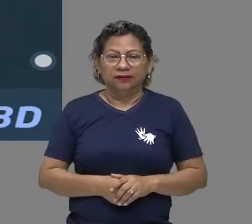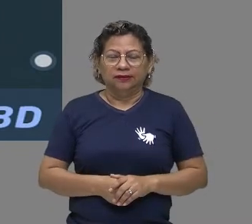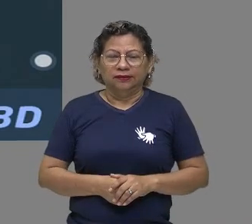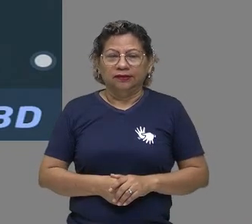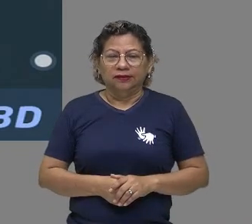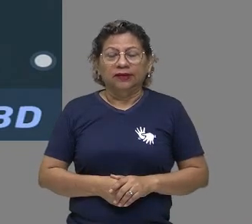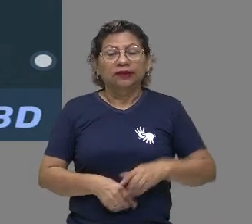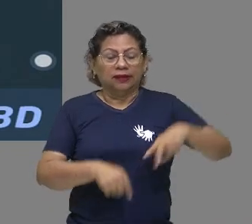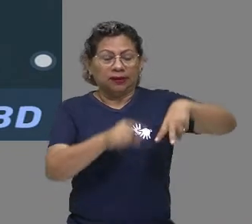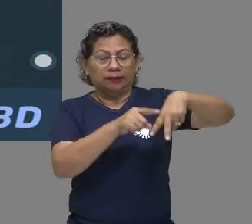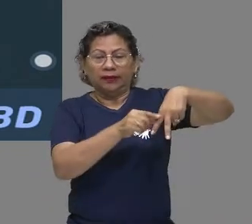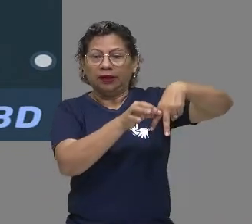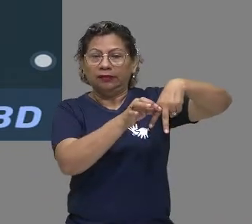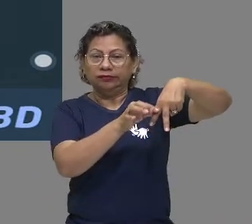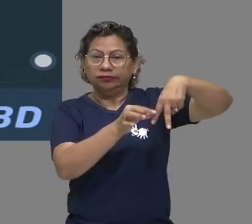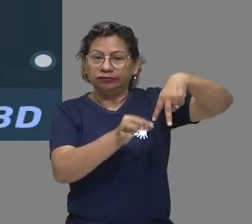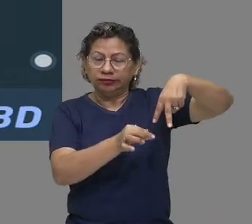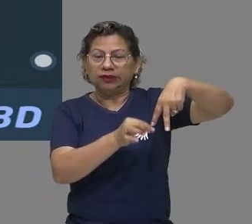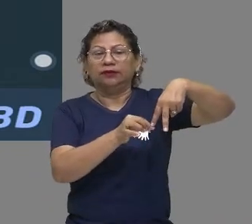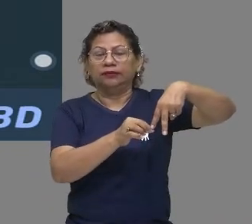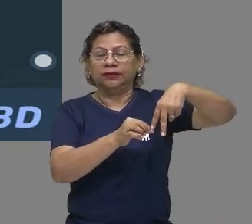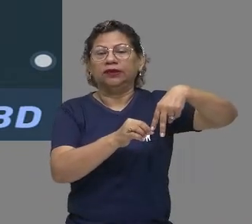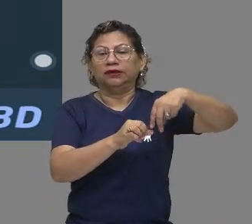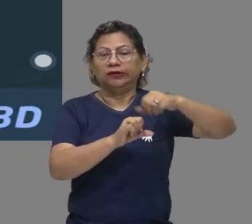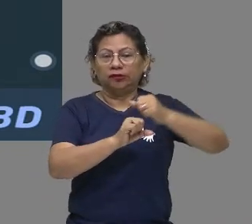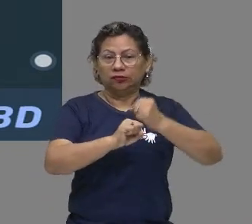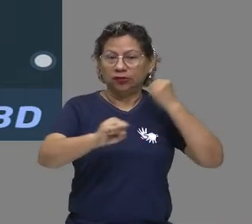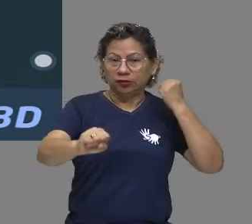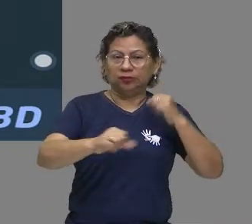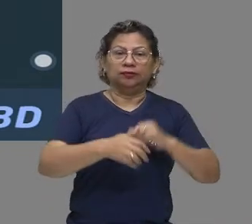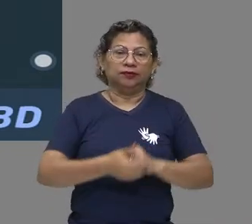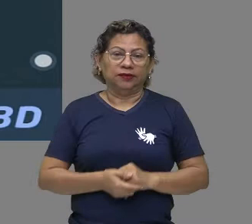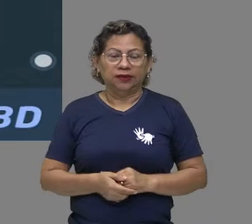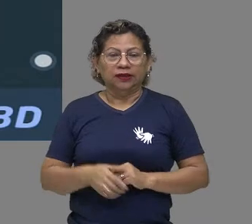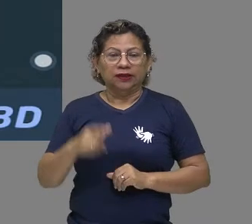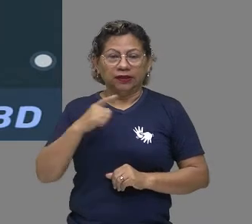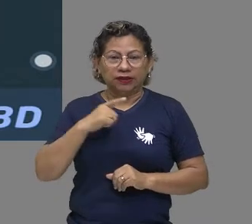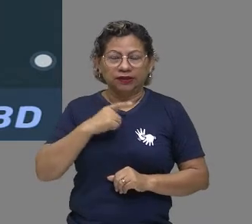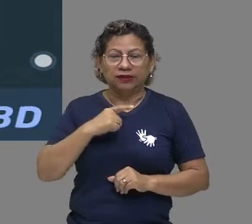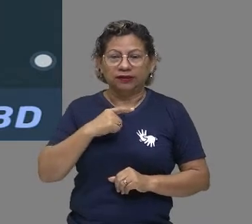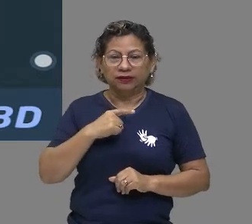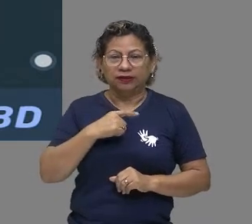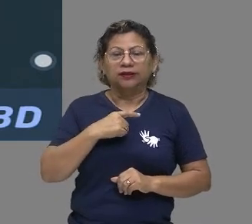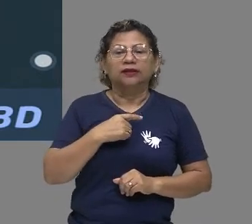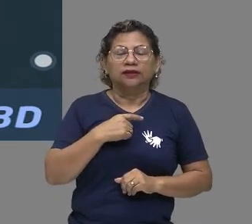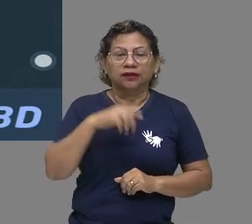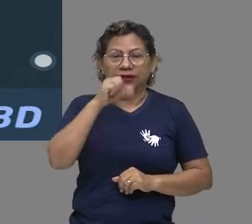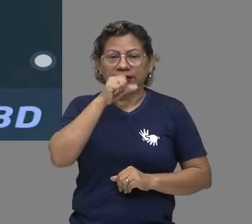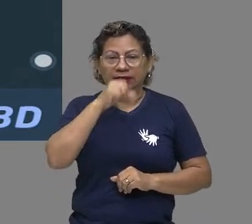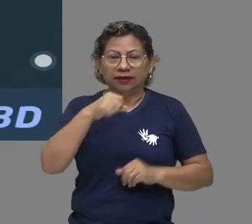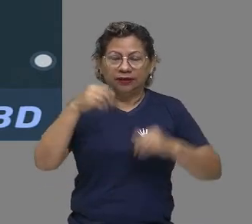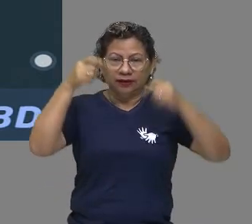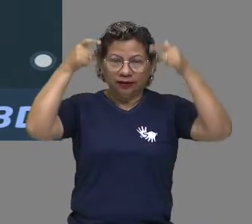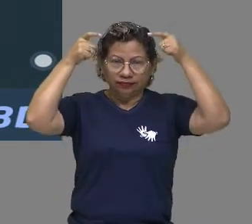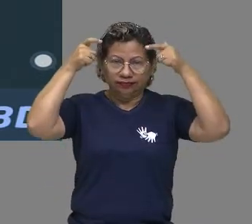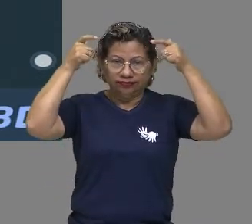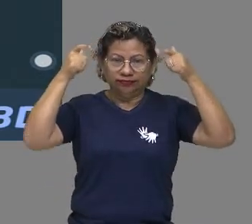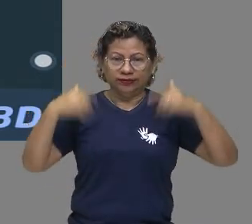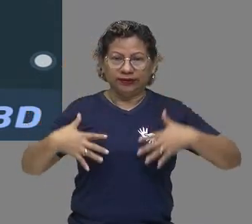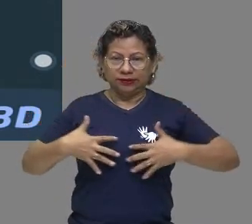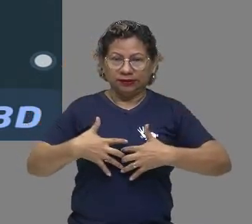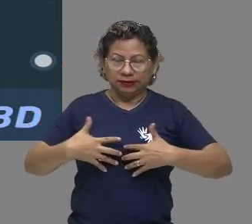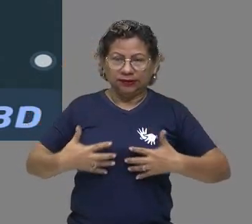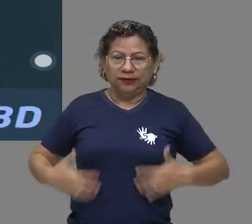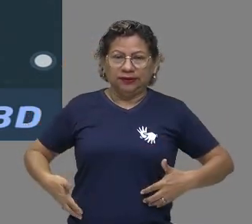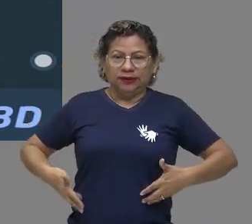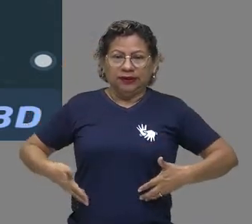são esses que estão em laranja na nossa imagem como por exemplo a escápula o externo as costelas